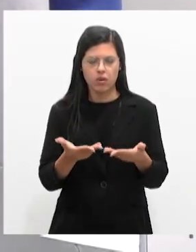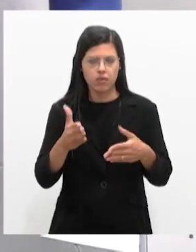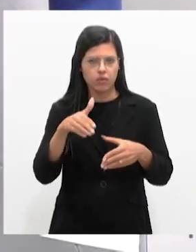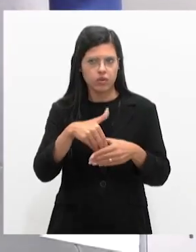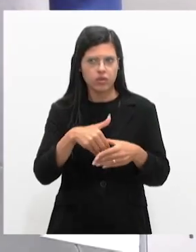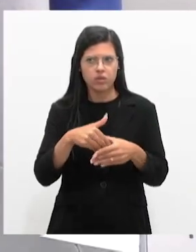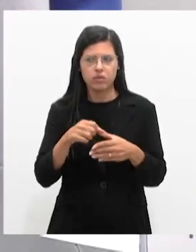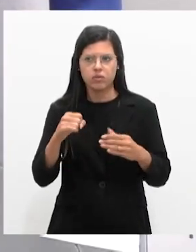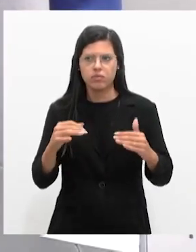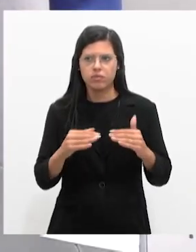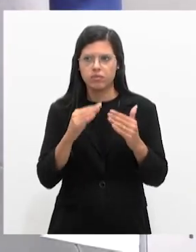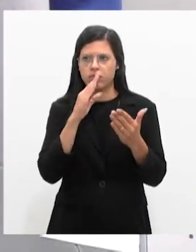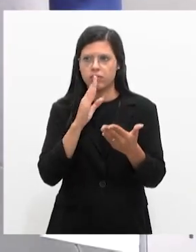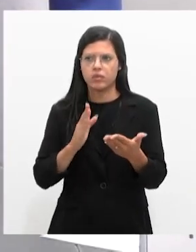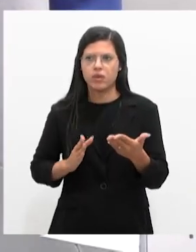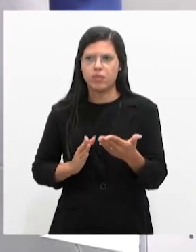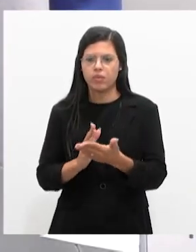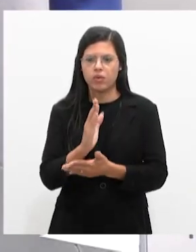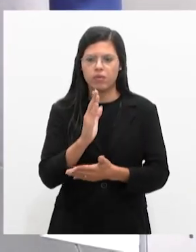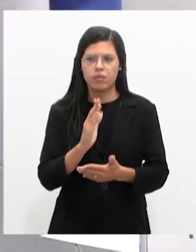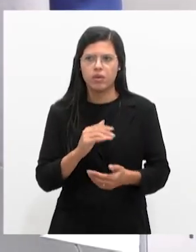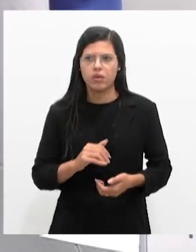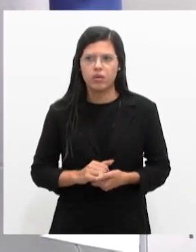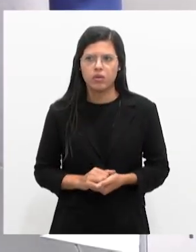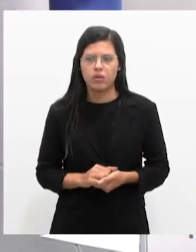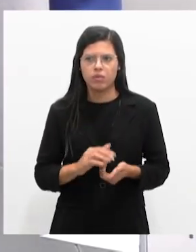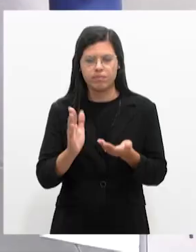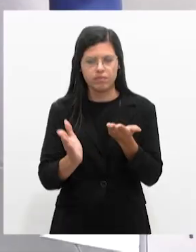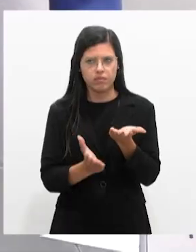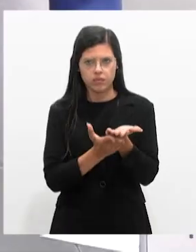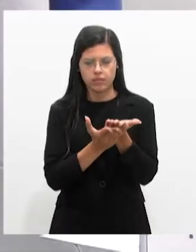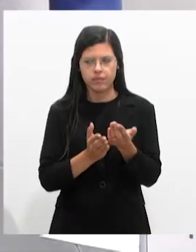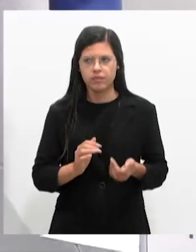os senhores que aprovam permaneçam como estão, aprovado o relatório, o projeto foi anexado.